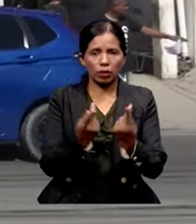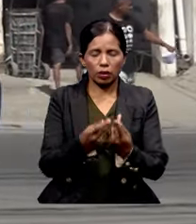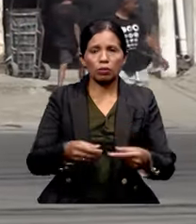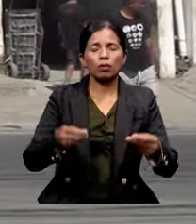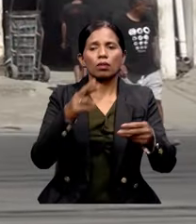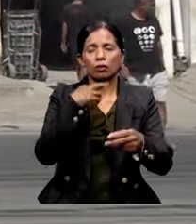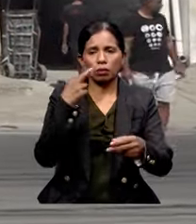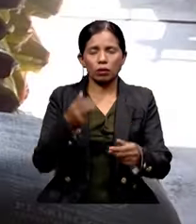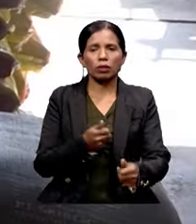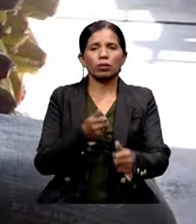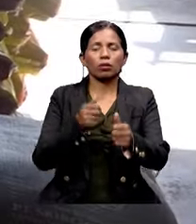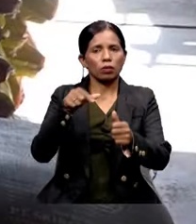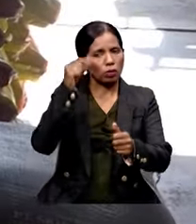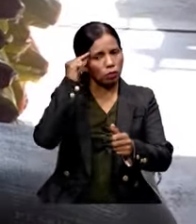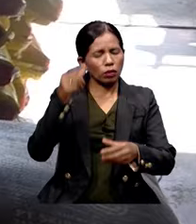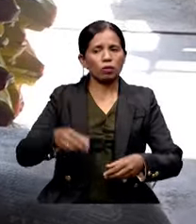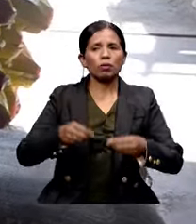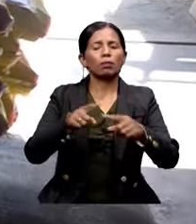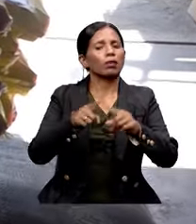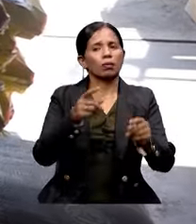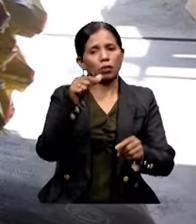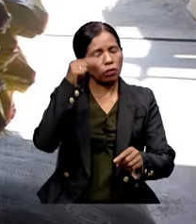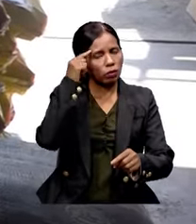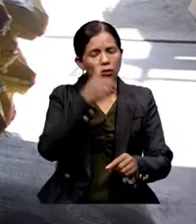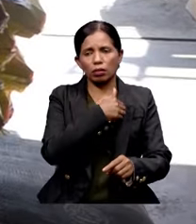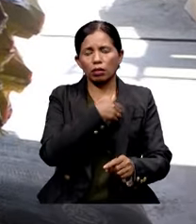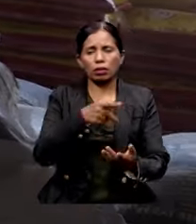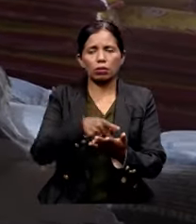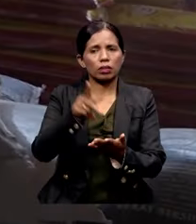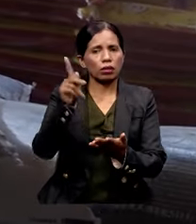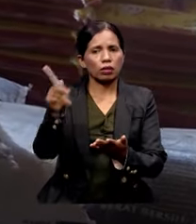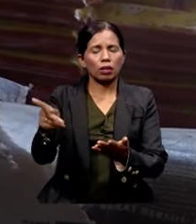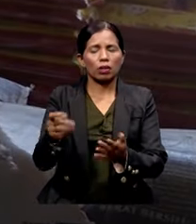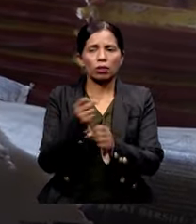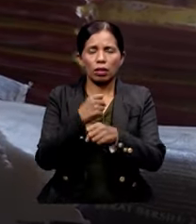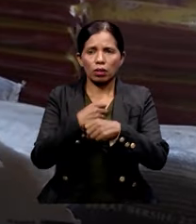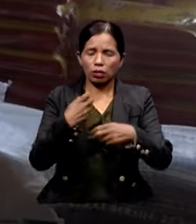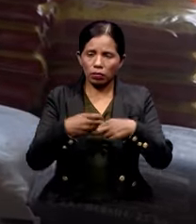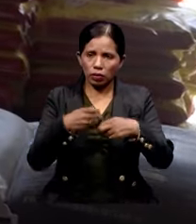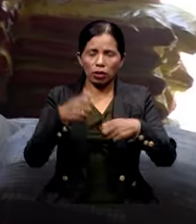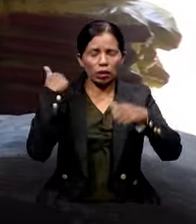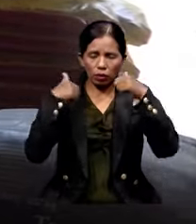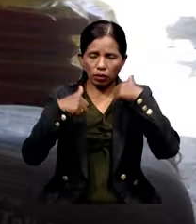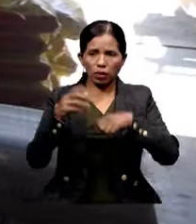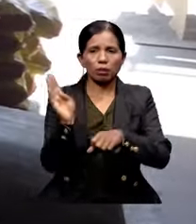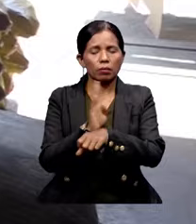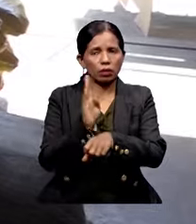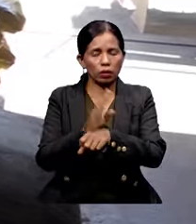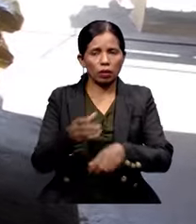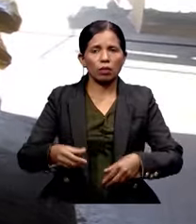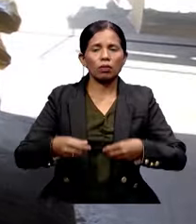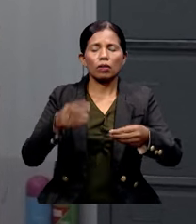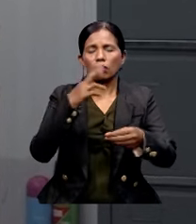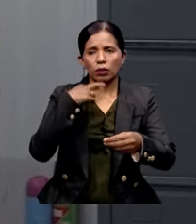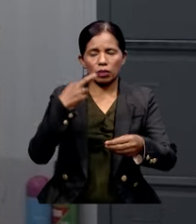tuir cauta nebe governo fo, mebe governo se da oxelo, onde prejudica a atividade de negócio empresa nien e a importação fos, não